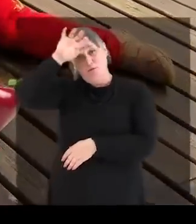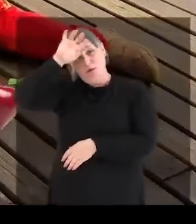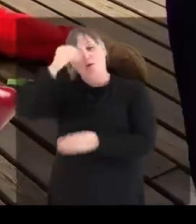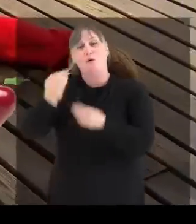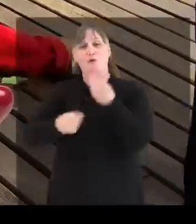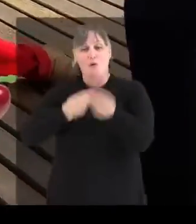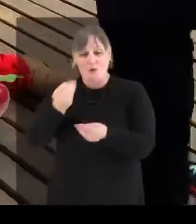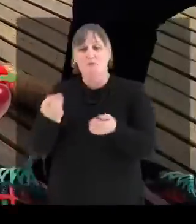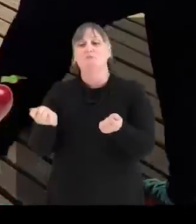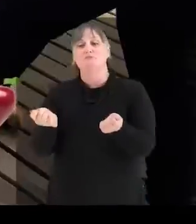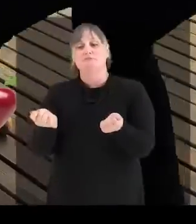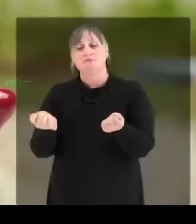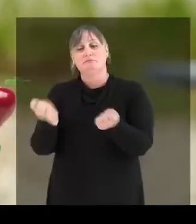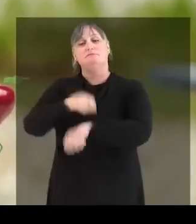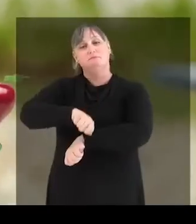para poder